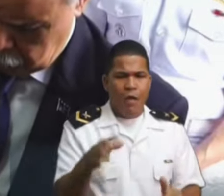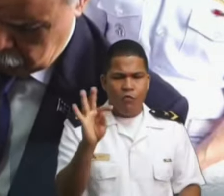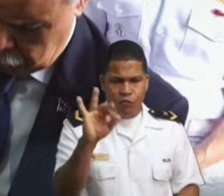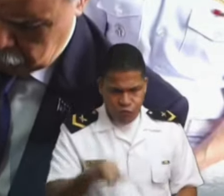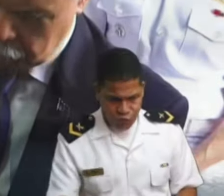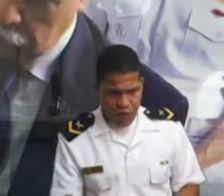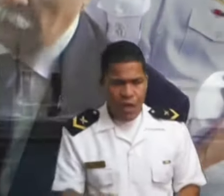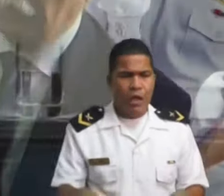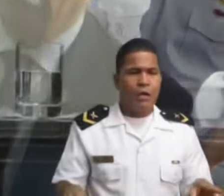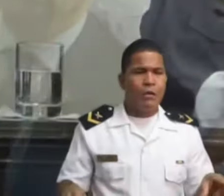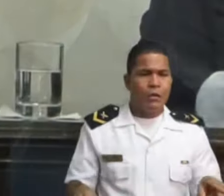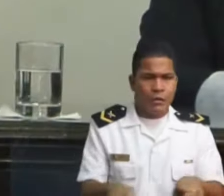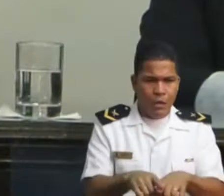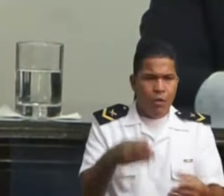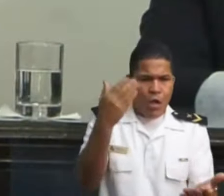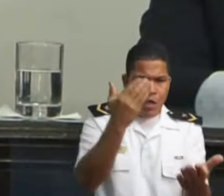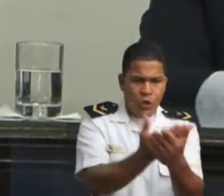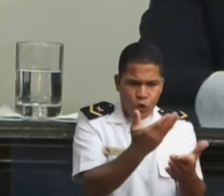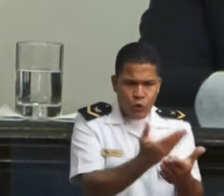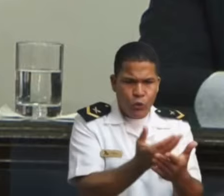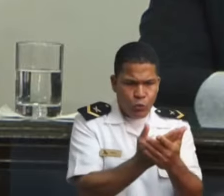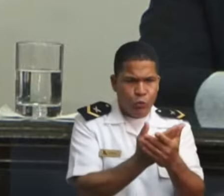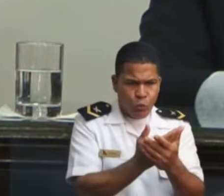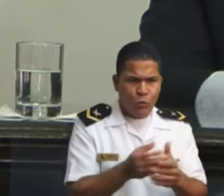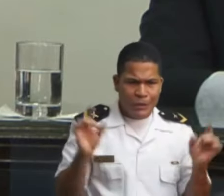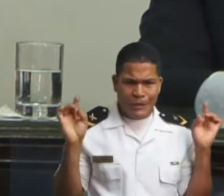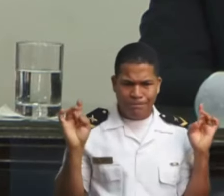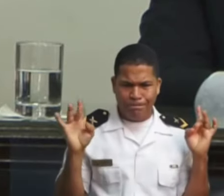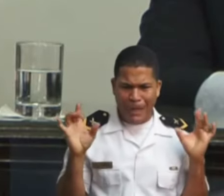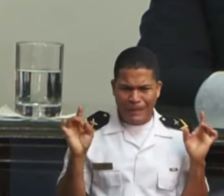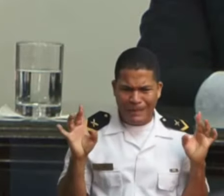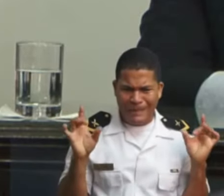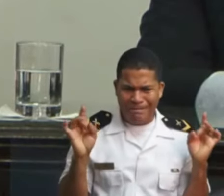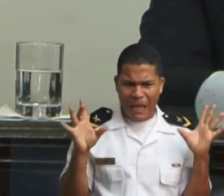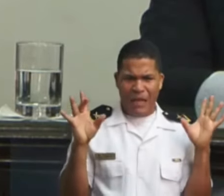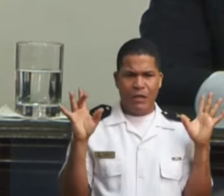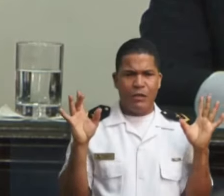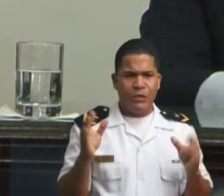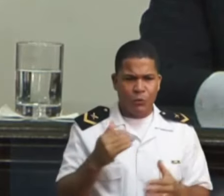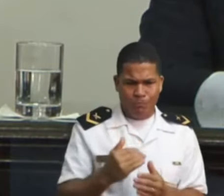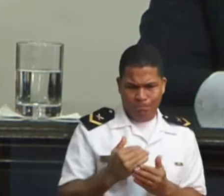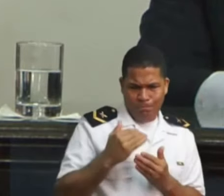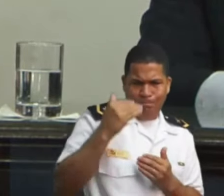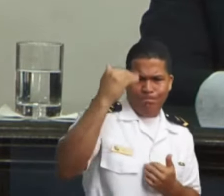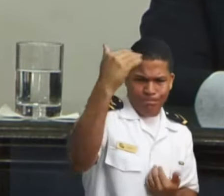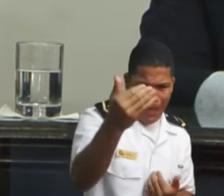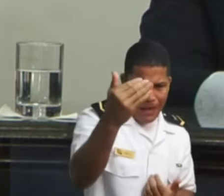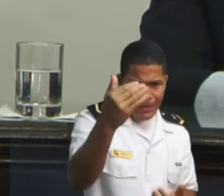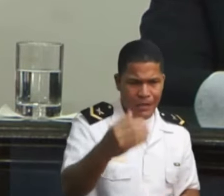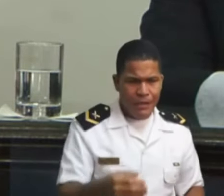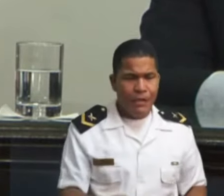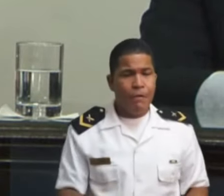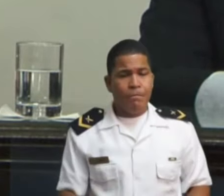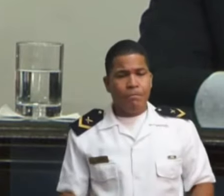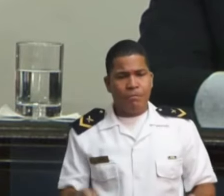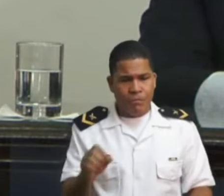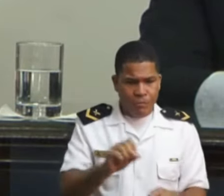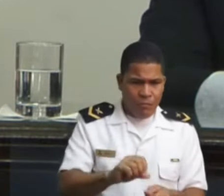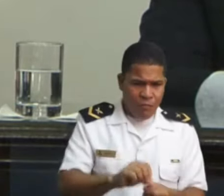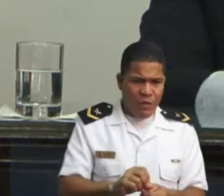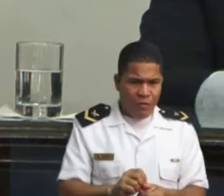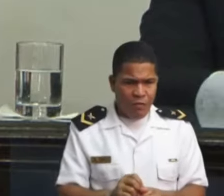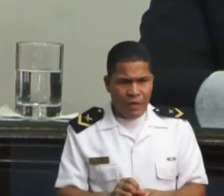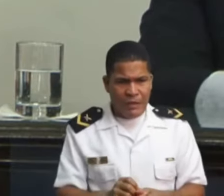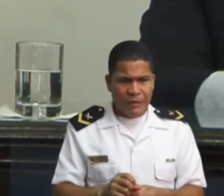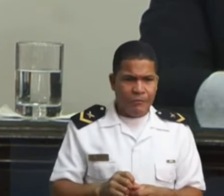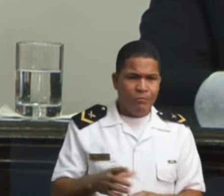temos estudos extremamente adiantados de fazer sessões virtuais.